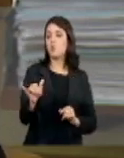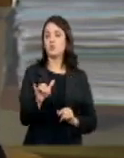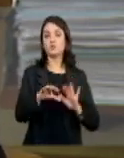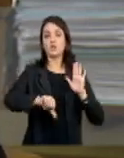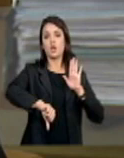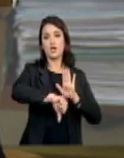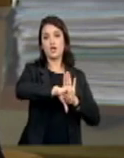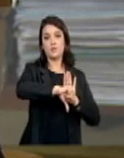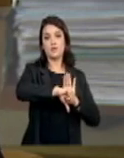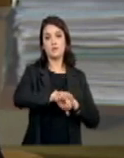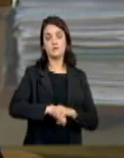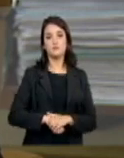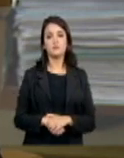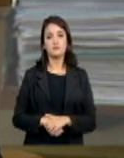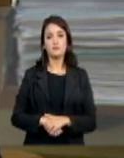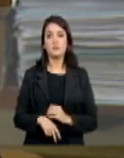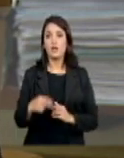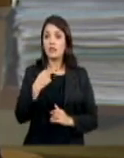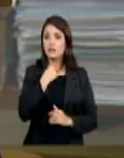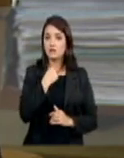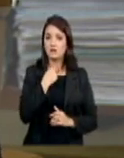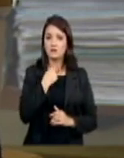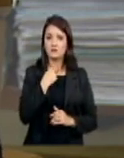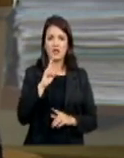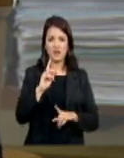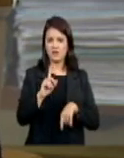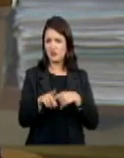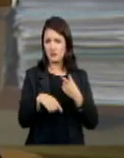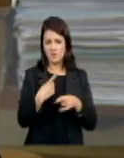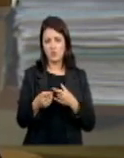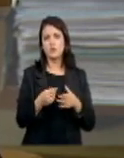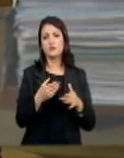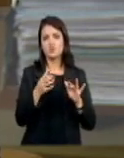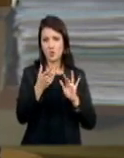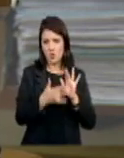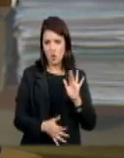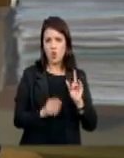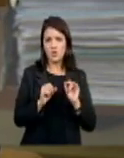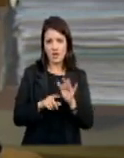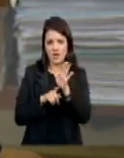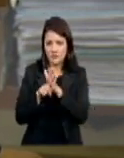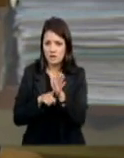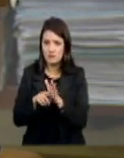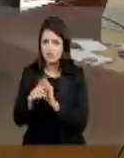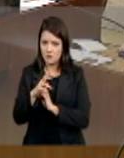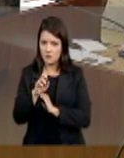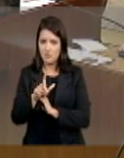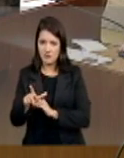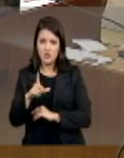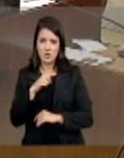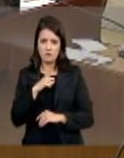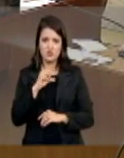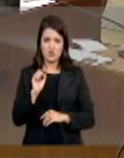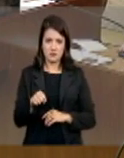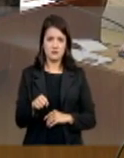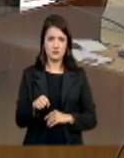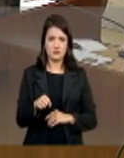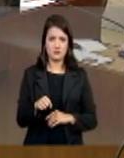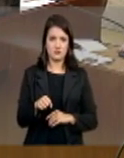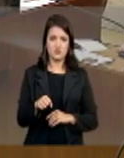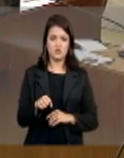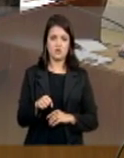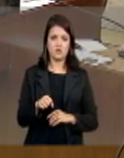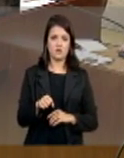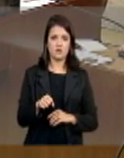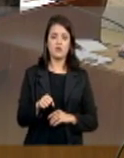aspas não se pode desconhecer daí sem a presença de diego que a investigação penal constitui-se numa dúvida incontornável